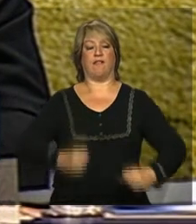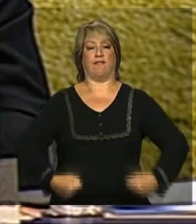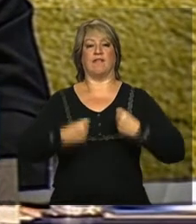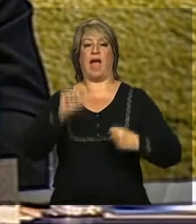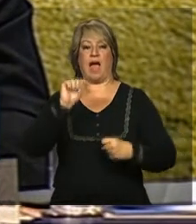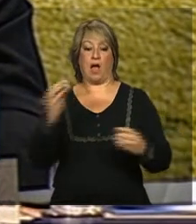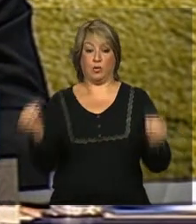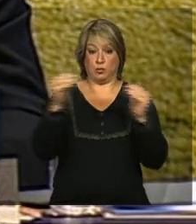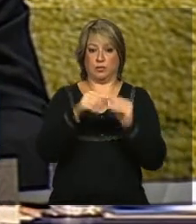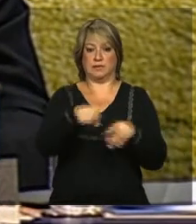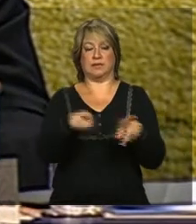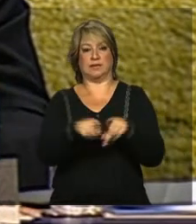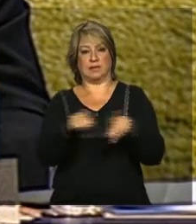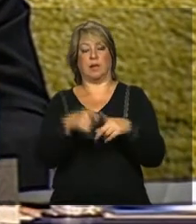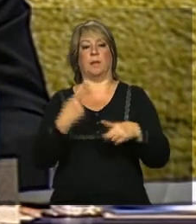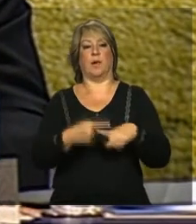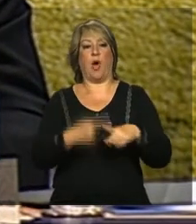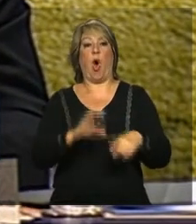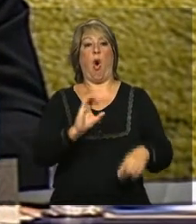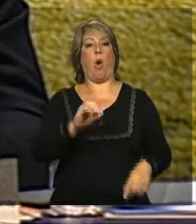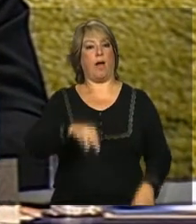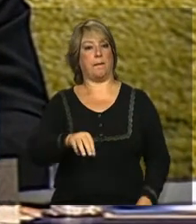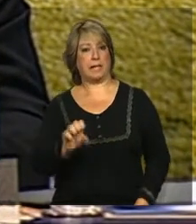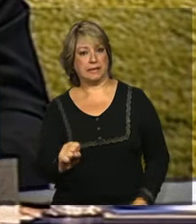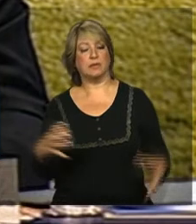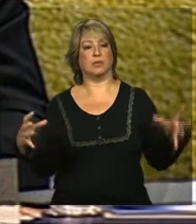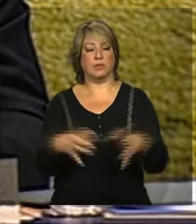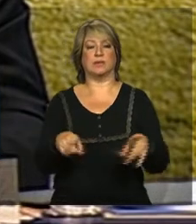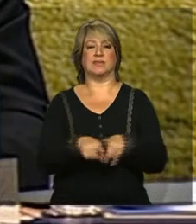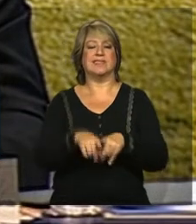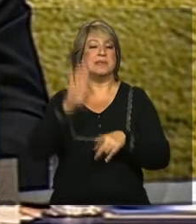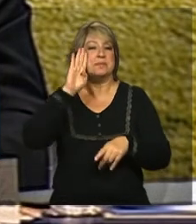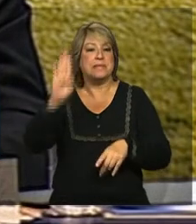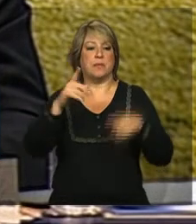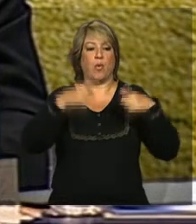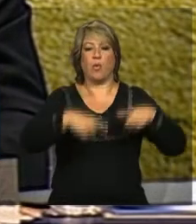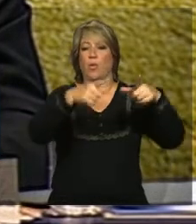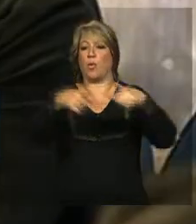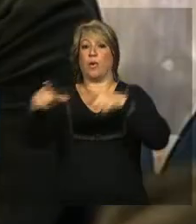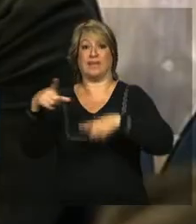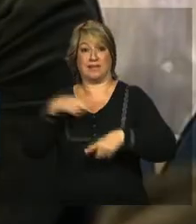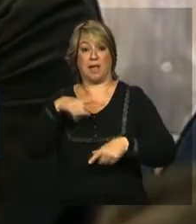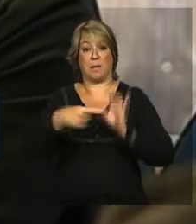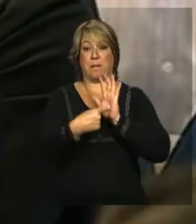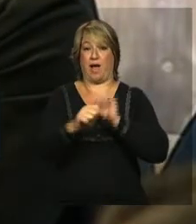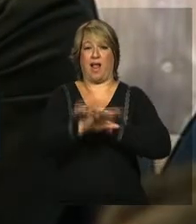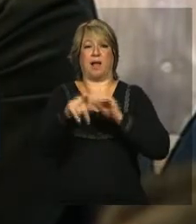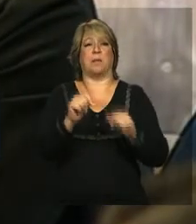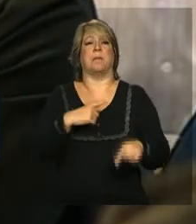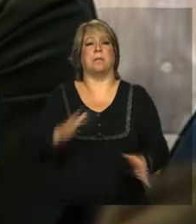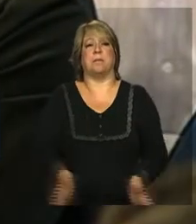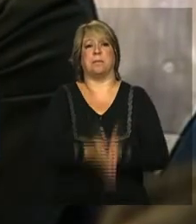recomendado pela Organização Mundial de Saúde pelos nossos estudos que é concentrar nas áreas onde você tem evidências